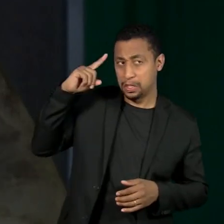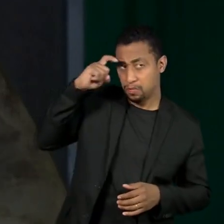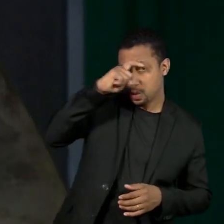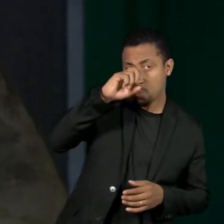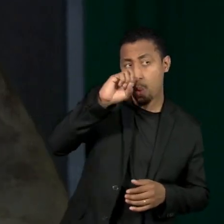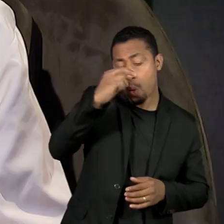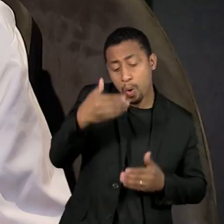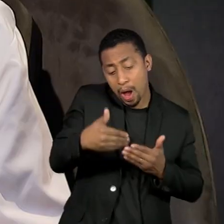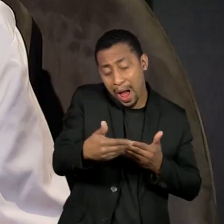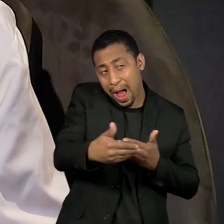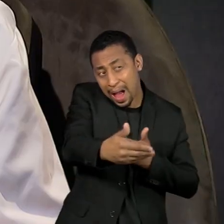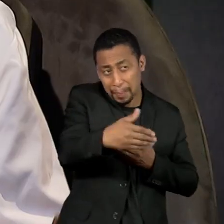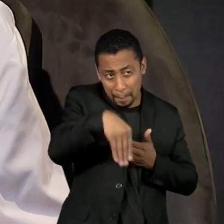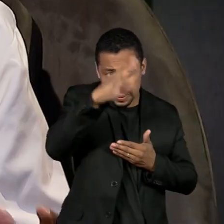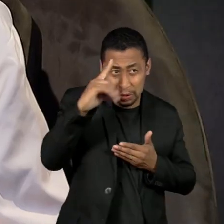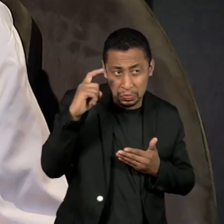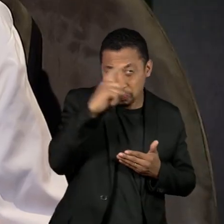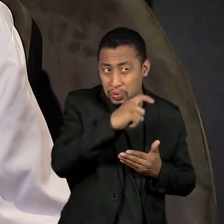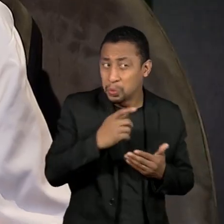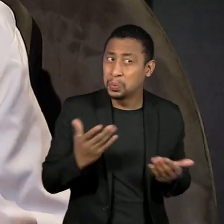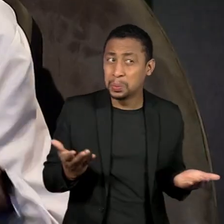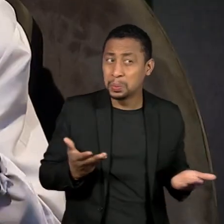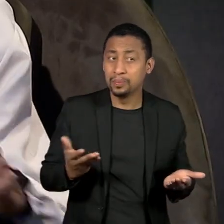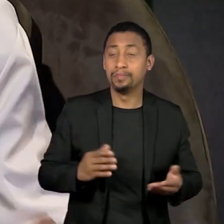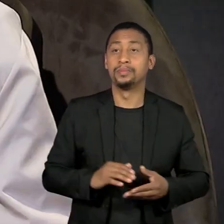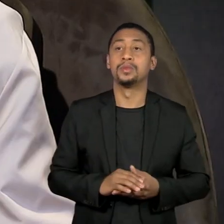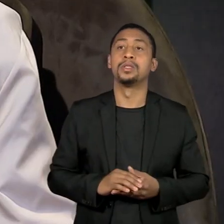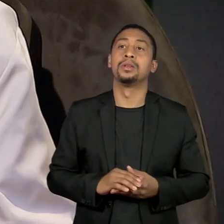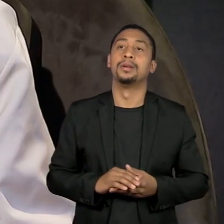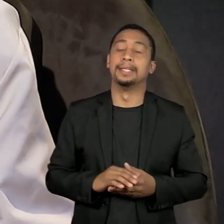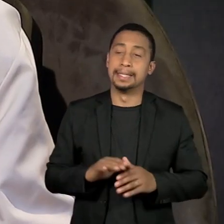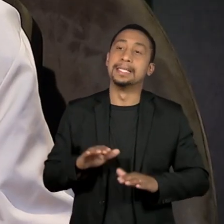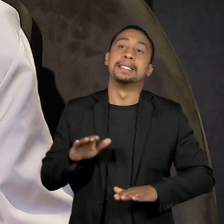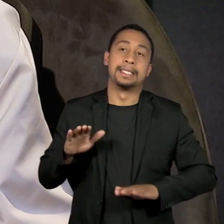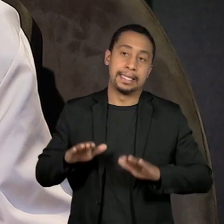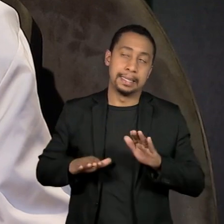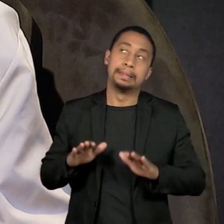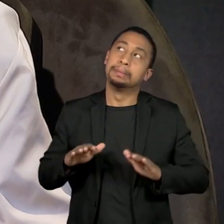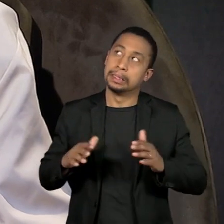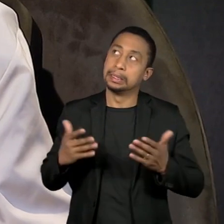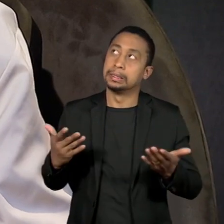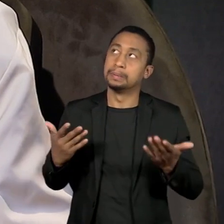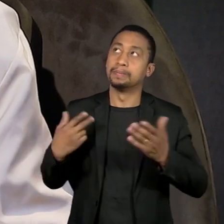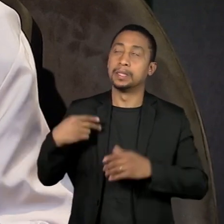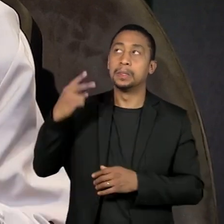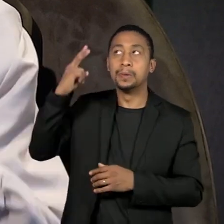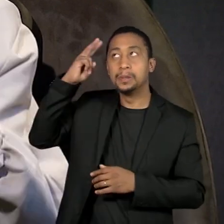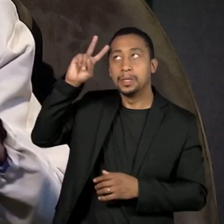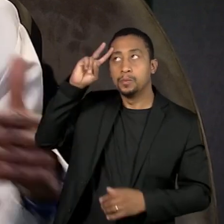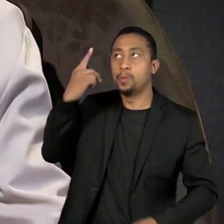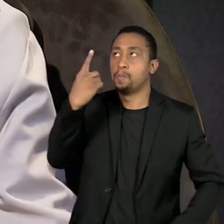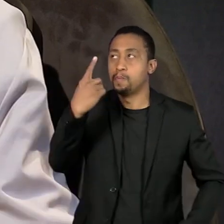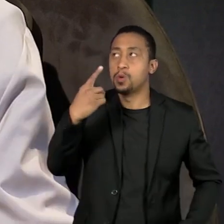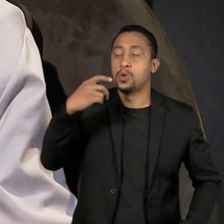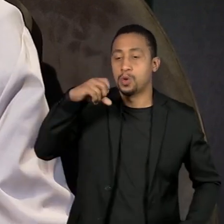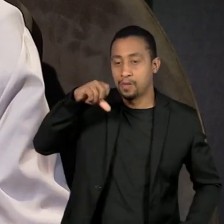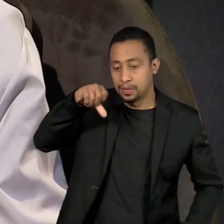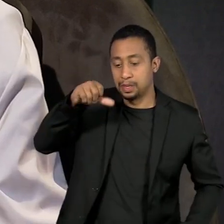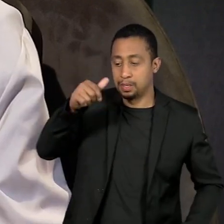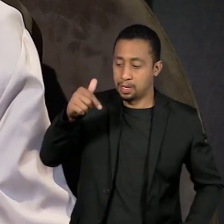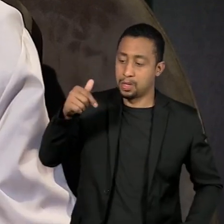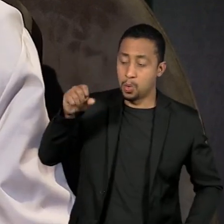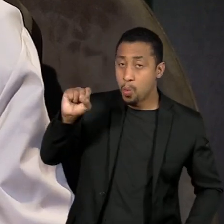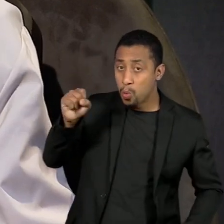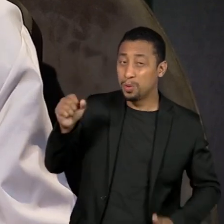construir o futuro? Isso é tudo muito relativo, né? Você lembrou que em 78 nós estávamos em plena ditadura militar.